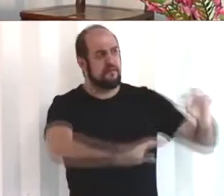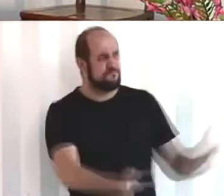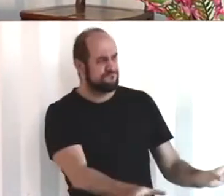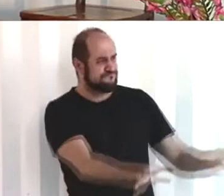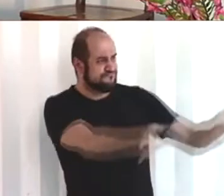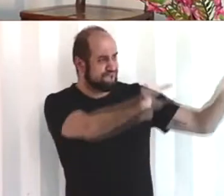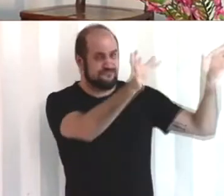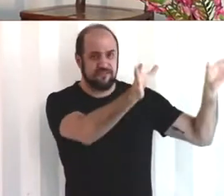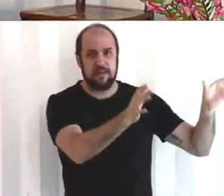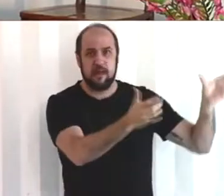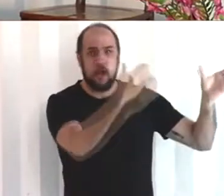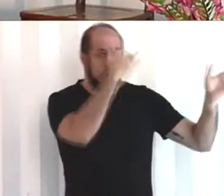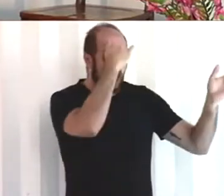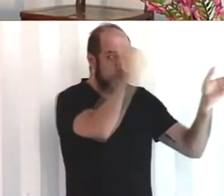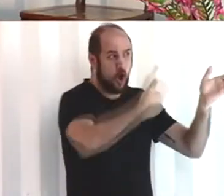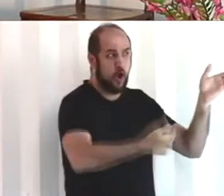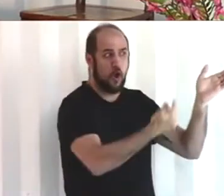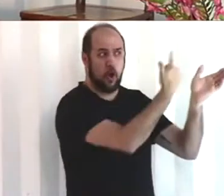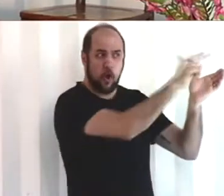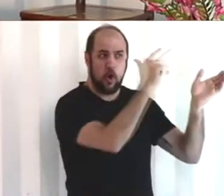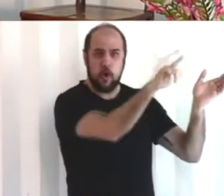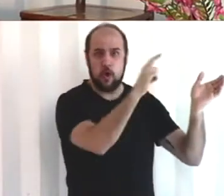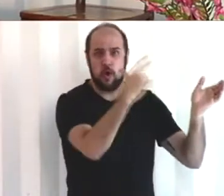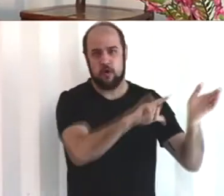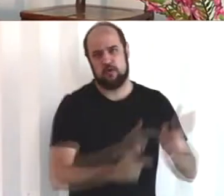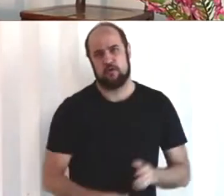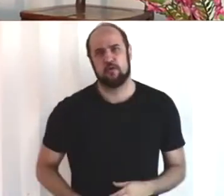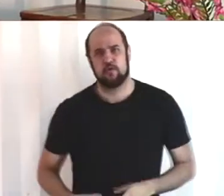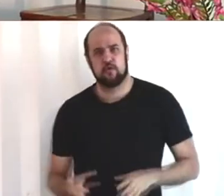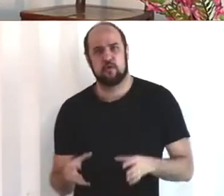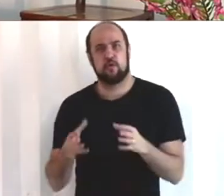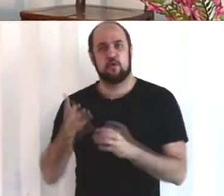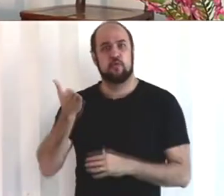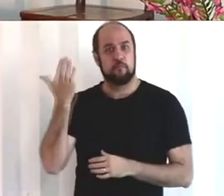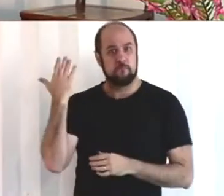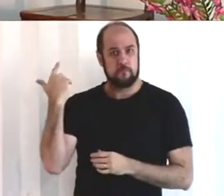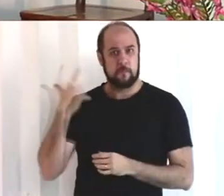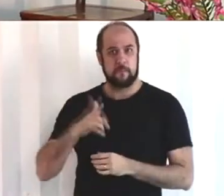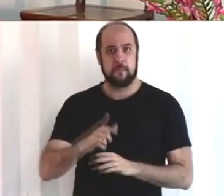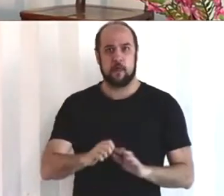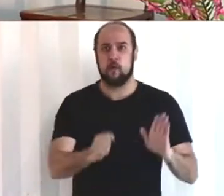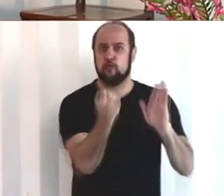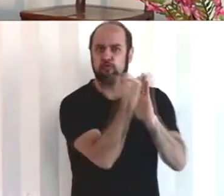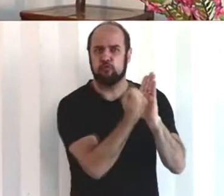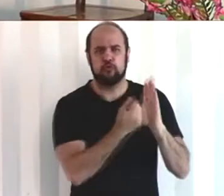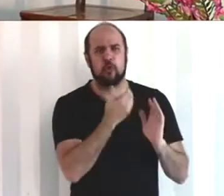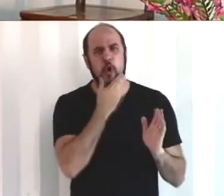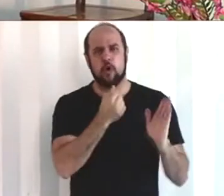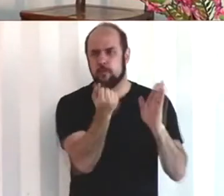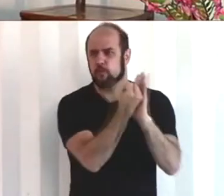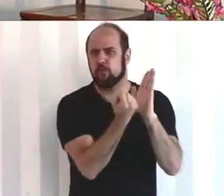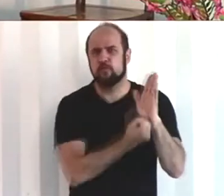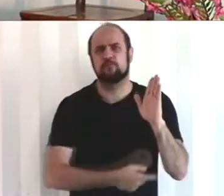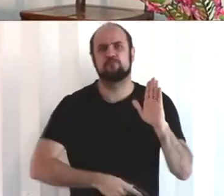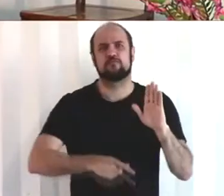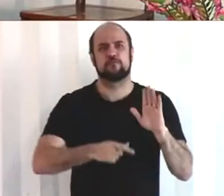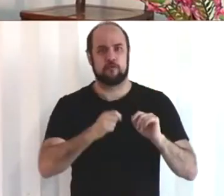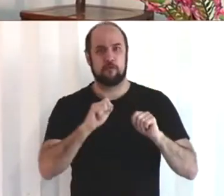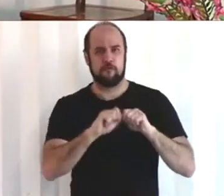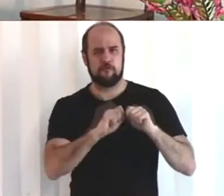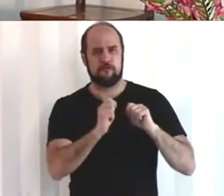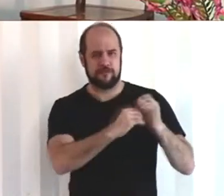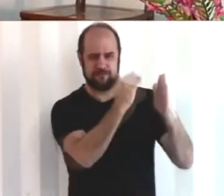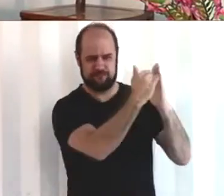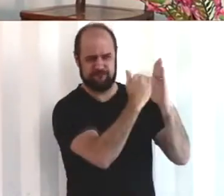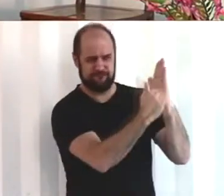homens. No período mais preciso de Lutero, quando ele fixou as 95 teses na Catedral de Wittenberg, nós